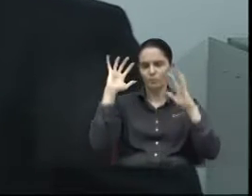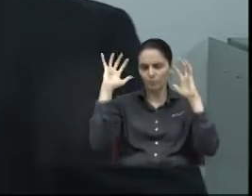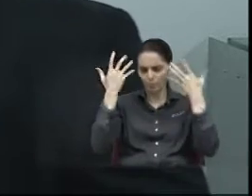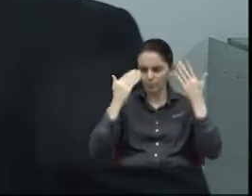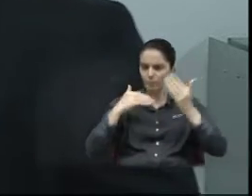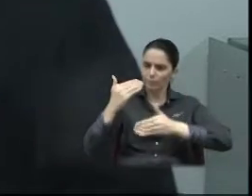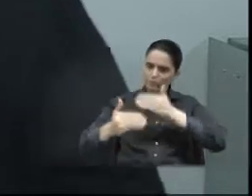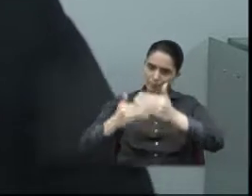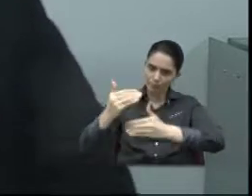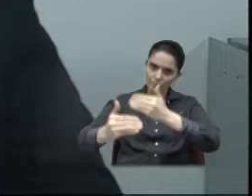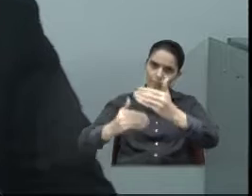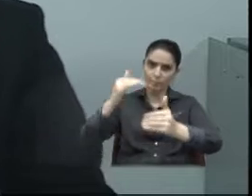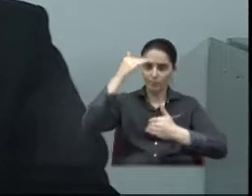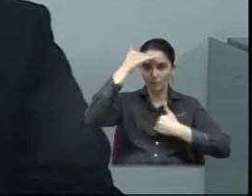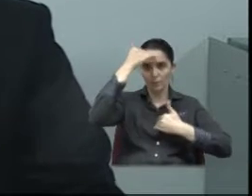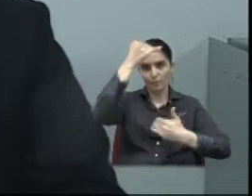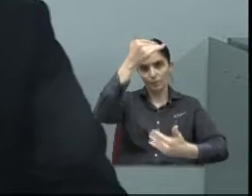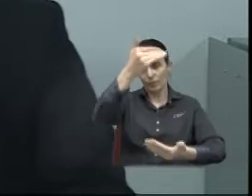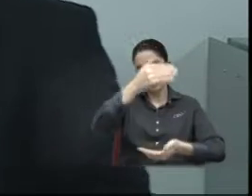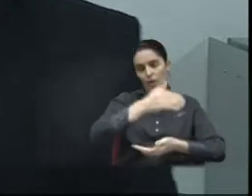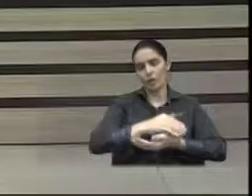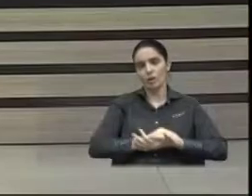Mayra quanto o Lemão. Obrigado, presidente.